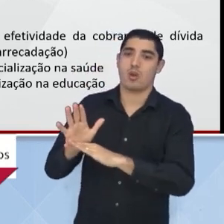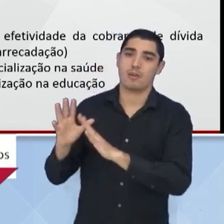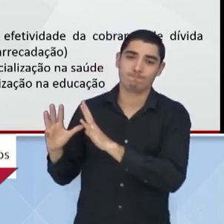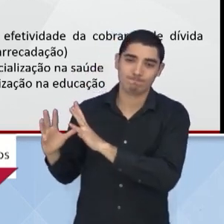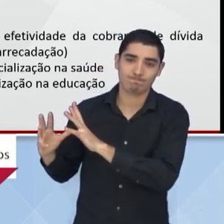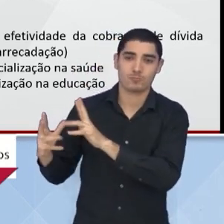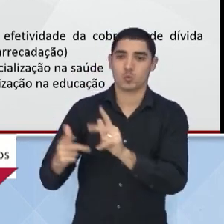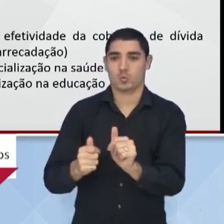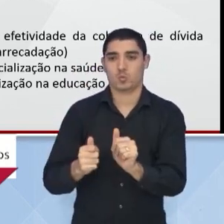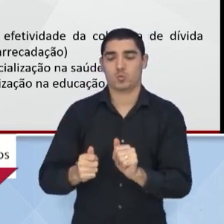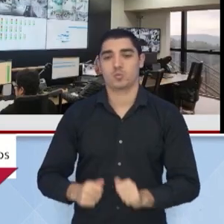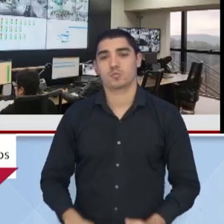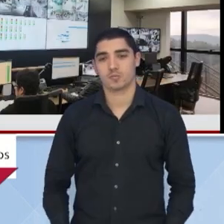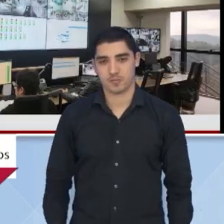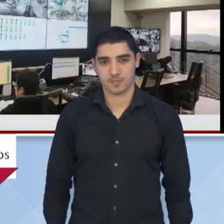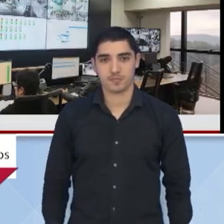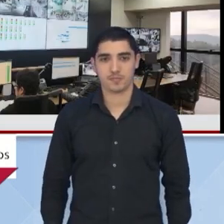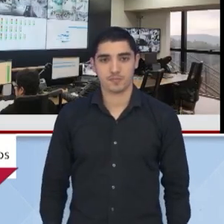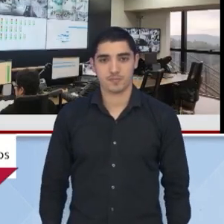as